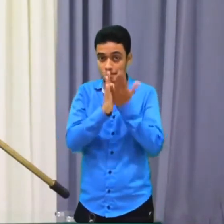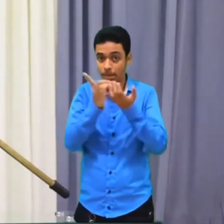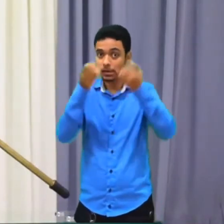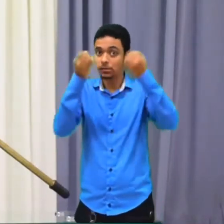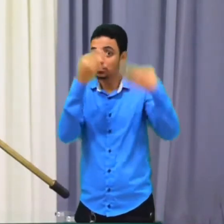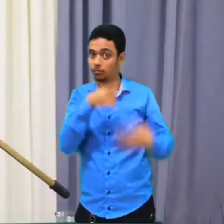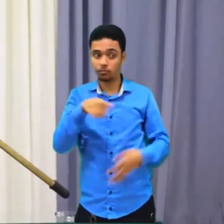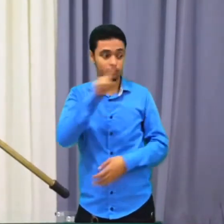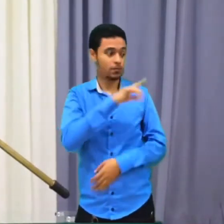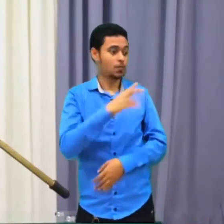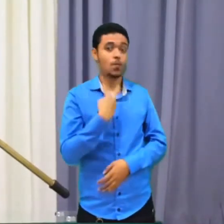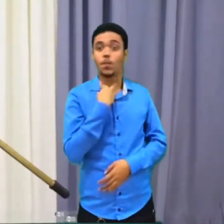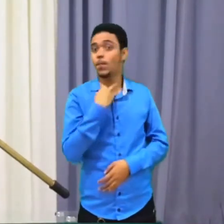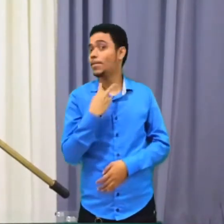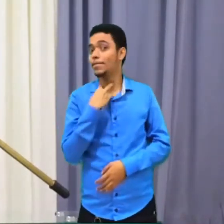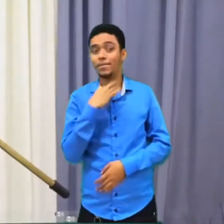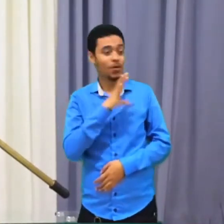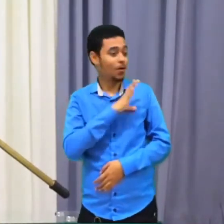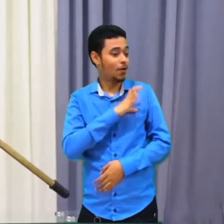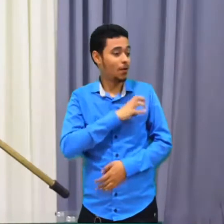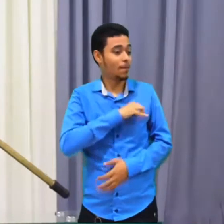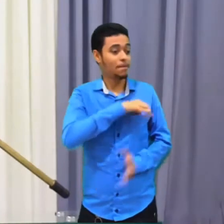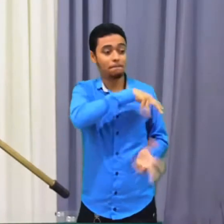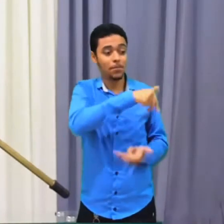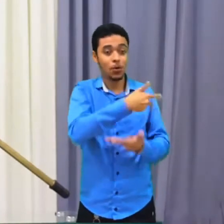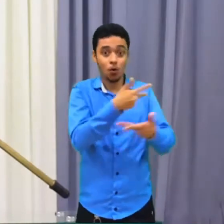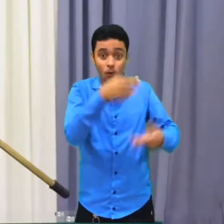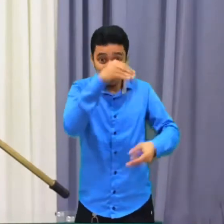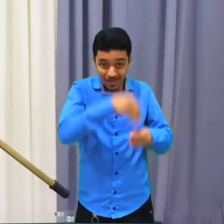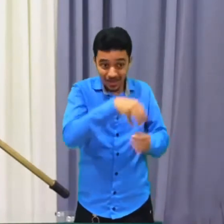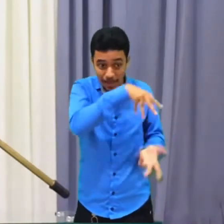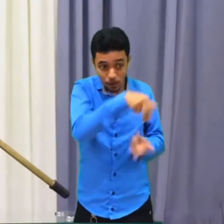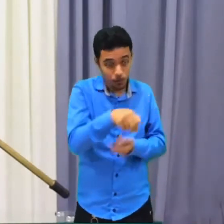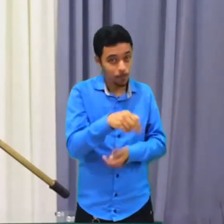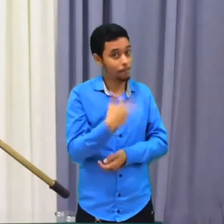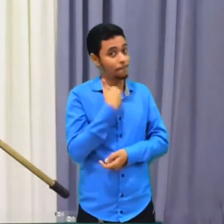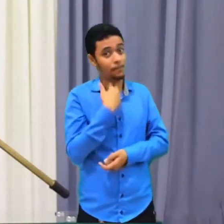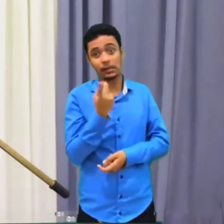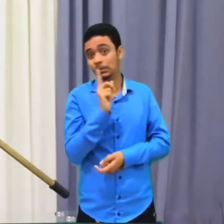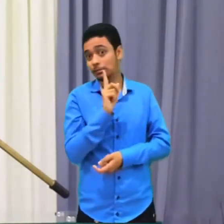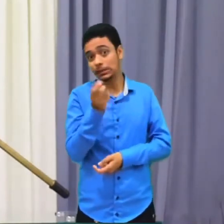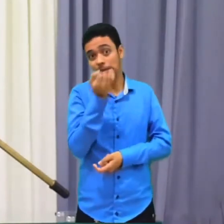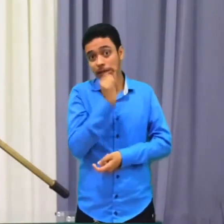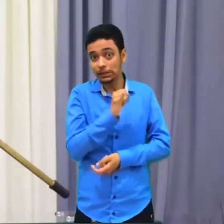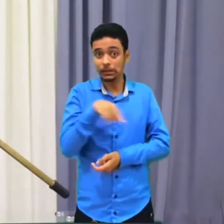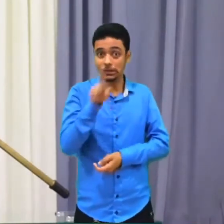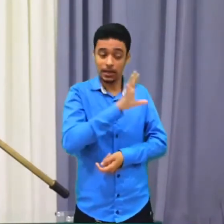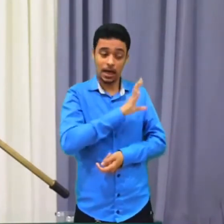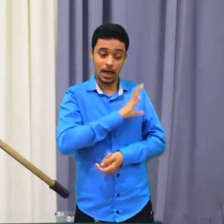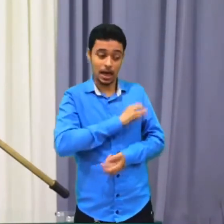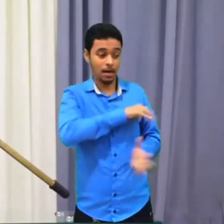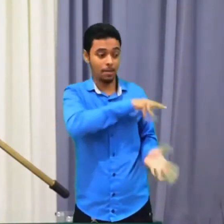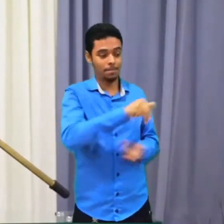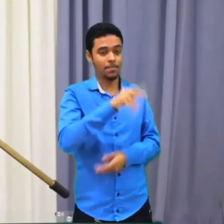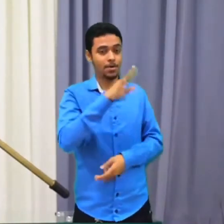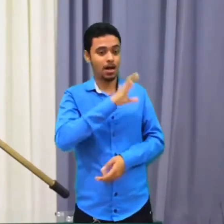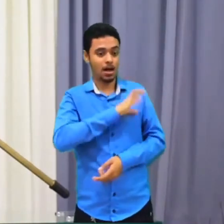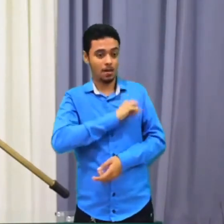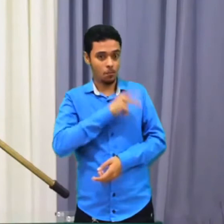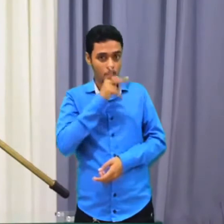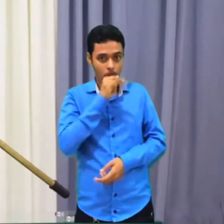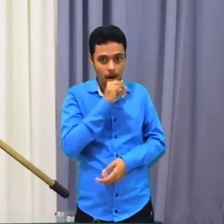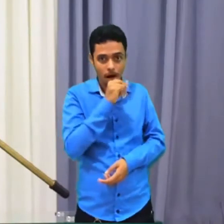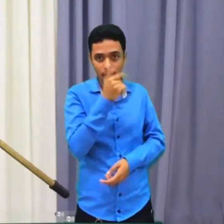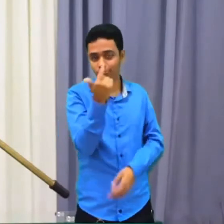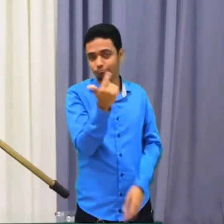o mundo, nem o que há no mundo. Se alguém ama o mundo, o amor do Pai não está